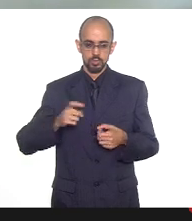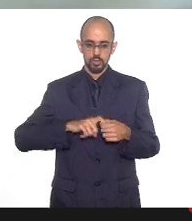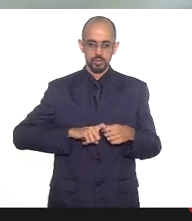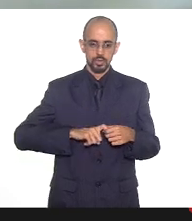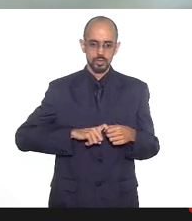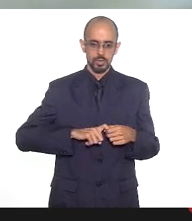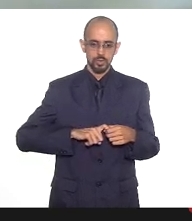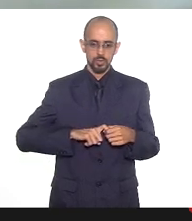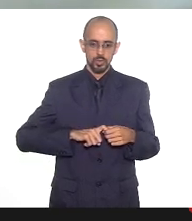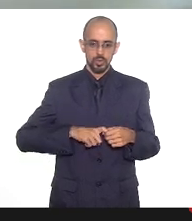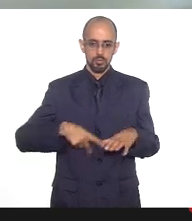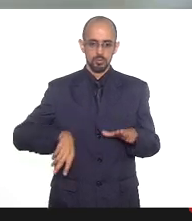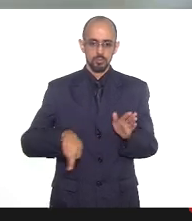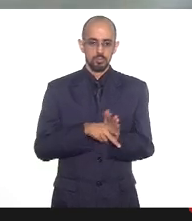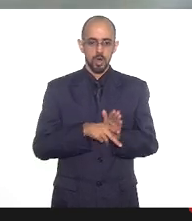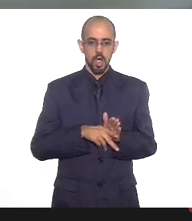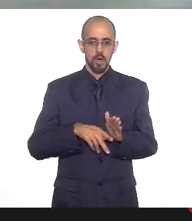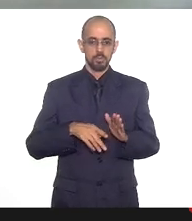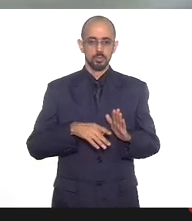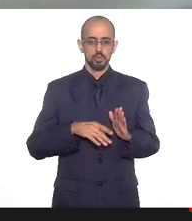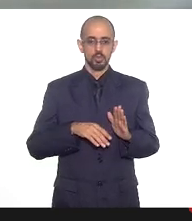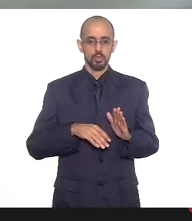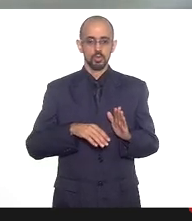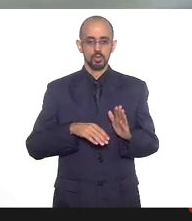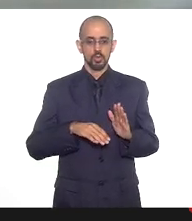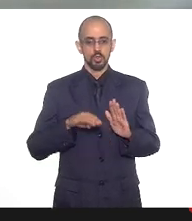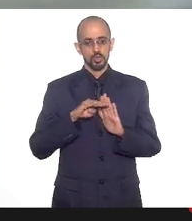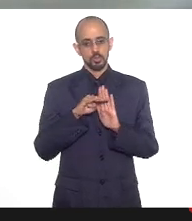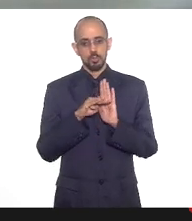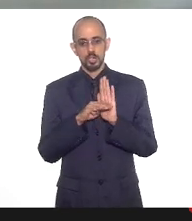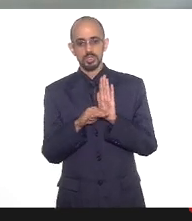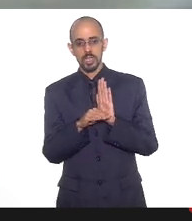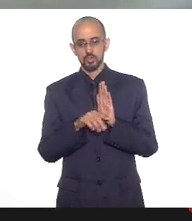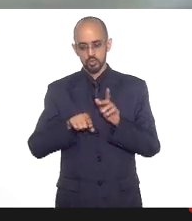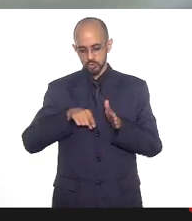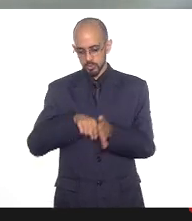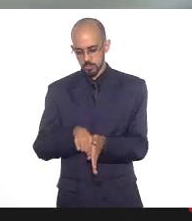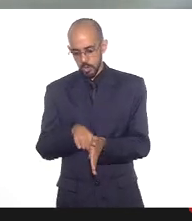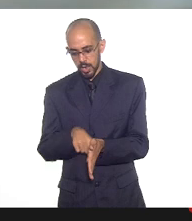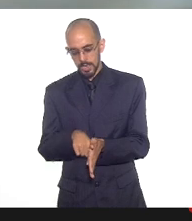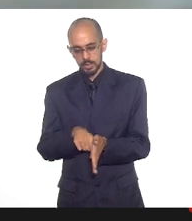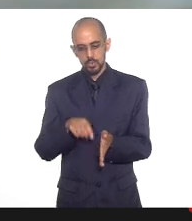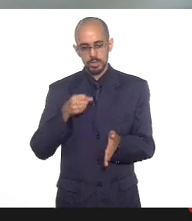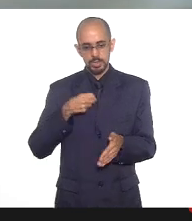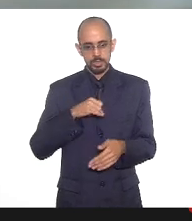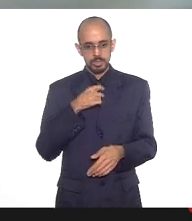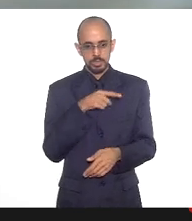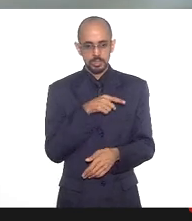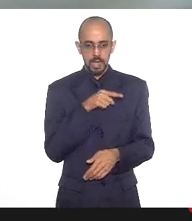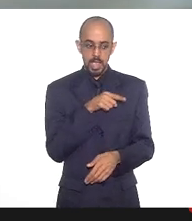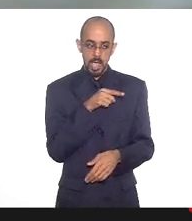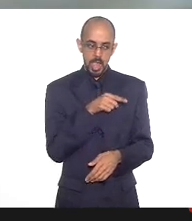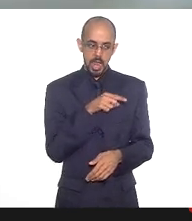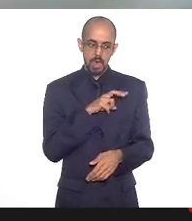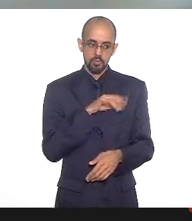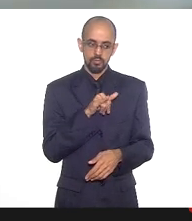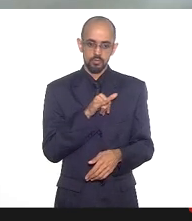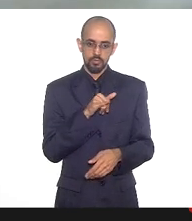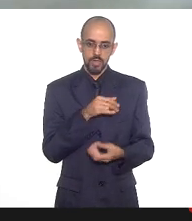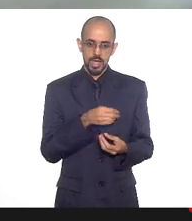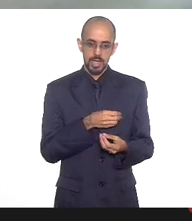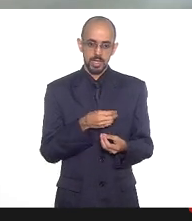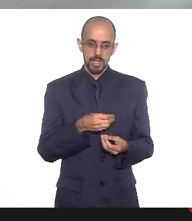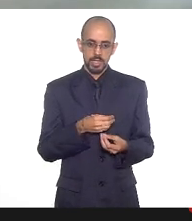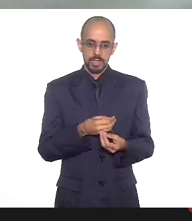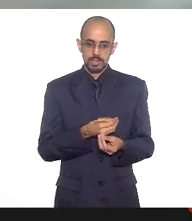oriundo lá do processo de exploração. E se ela vai servir a dois campos distintos, né, um